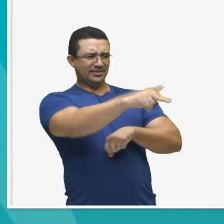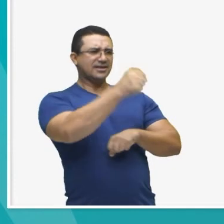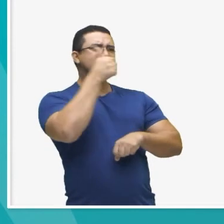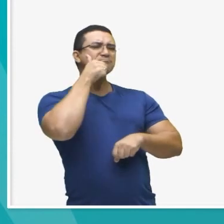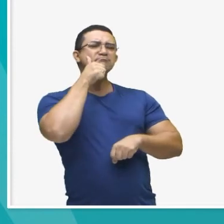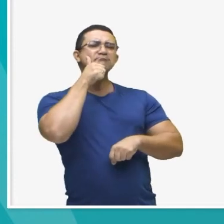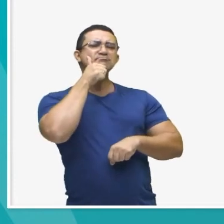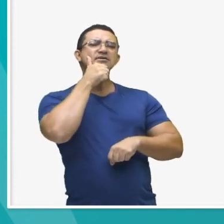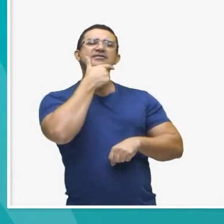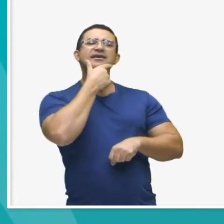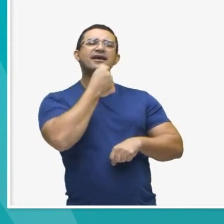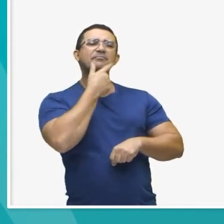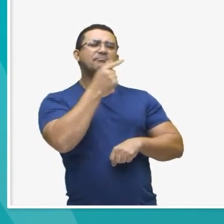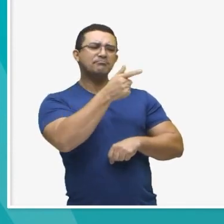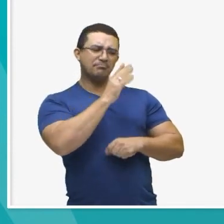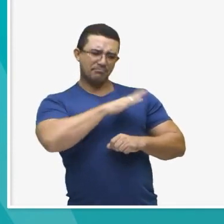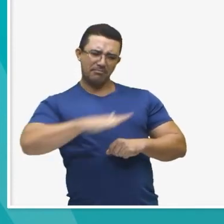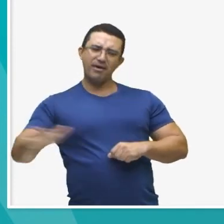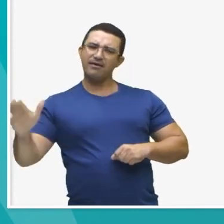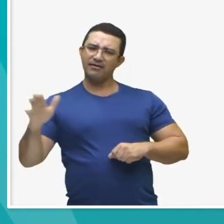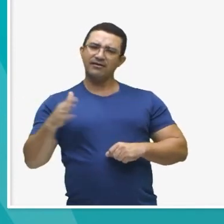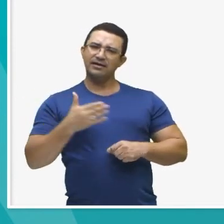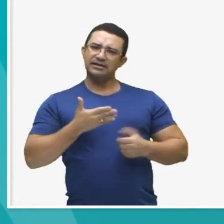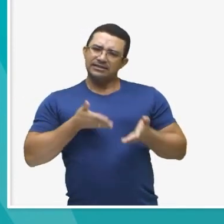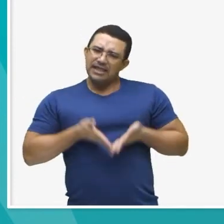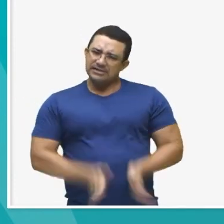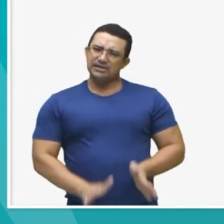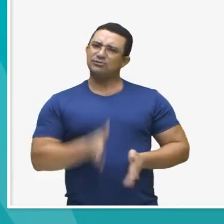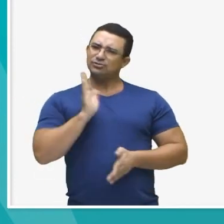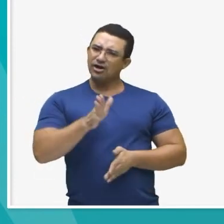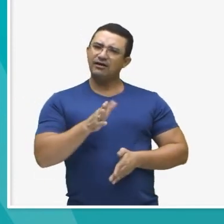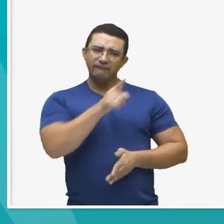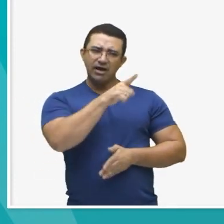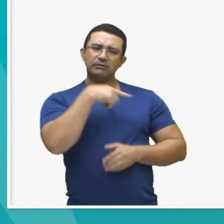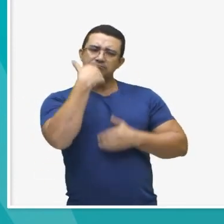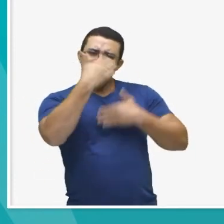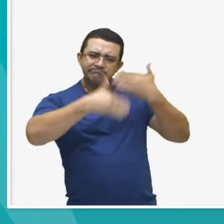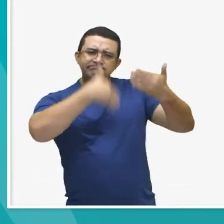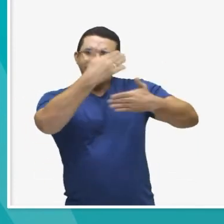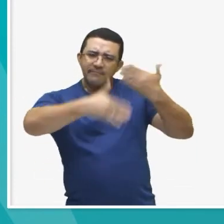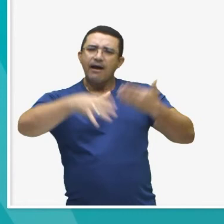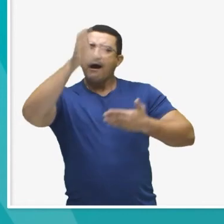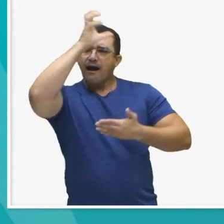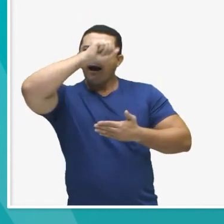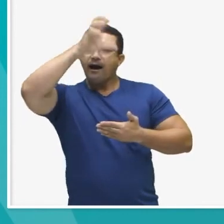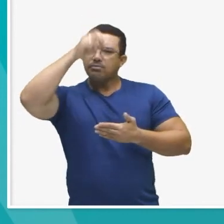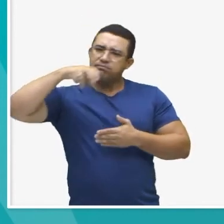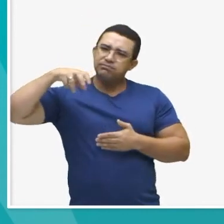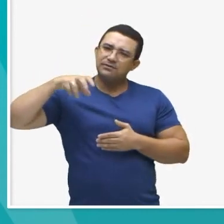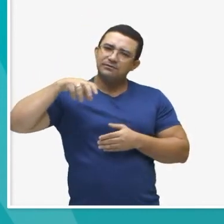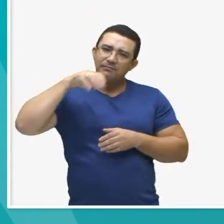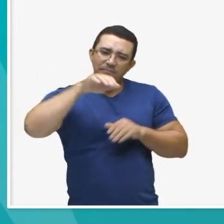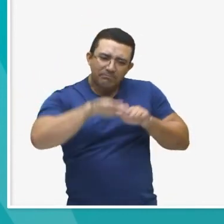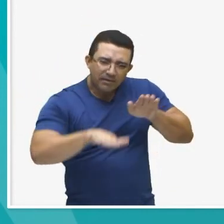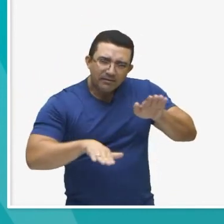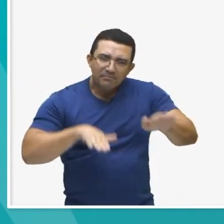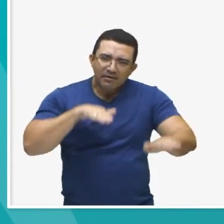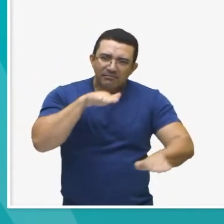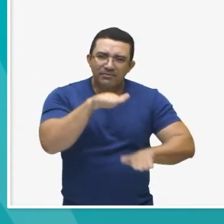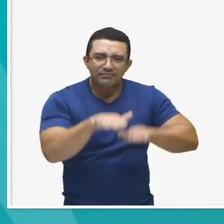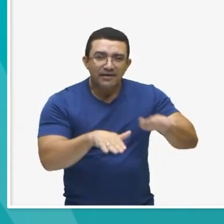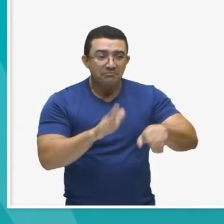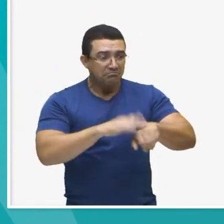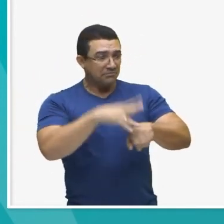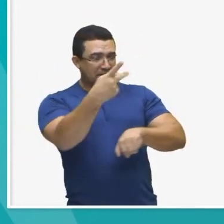nascer. Aprenderá a engatinhar e assim por diante, né? Então, é a vida do menino que acaba de nascer. É a vida do